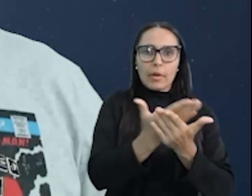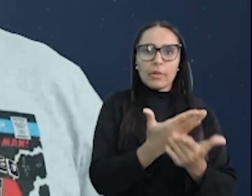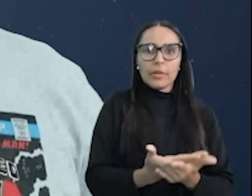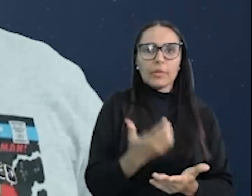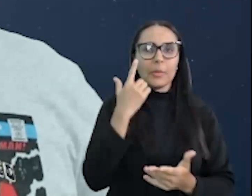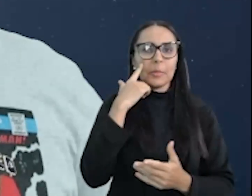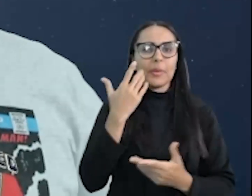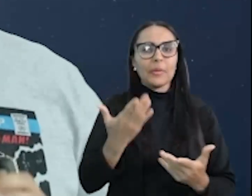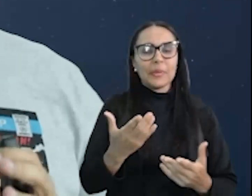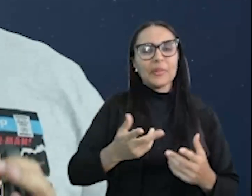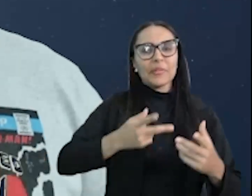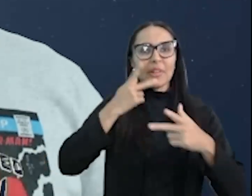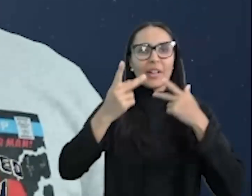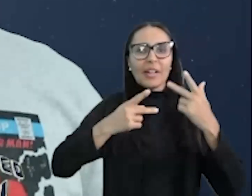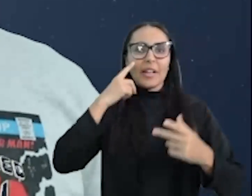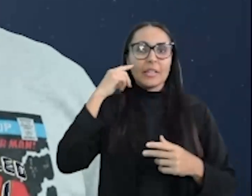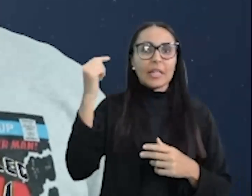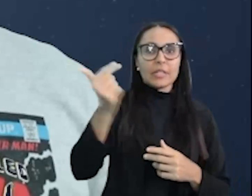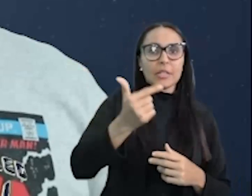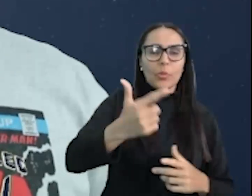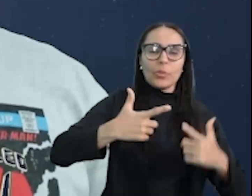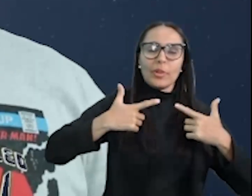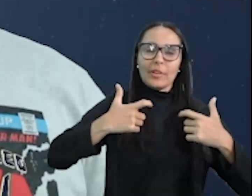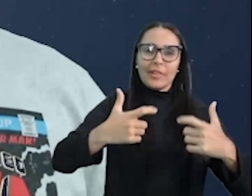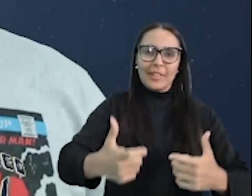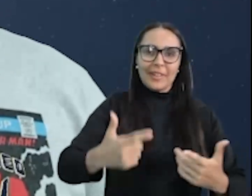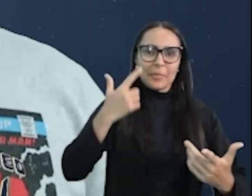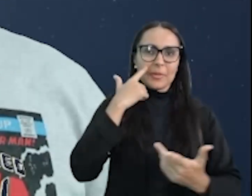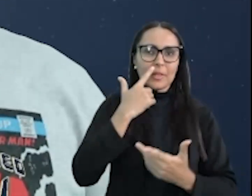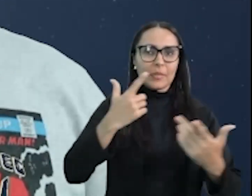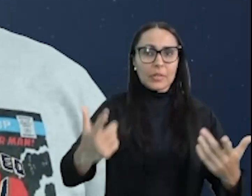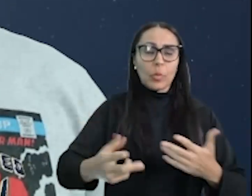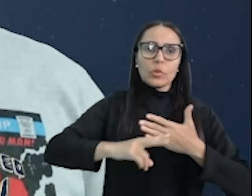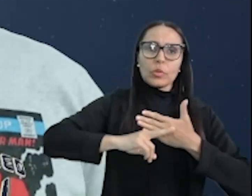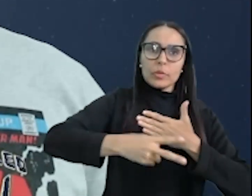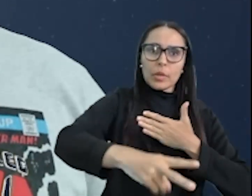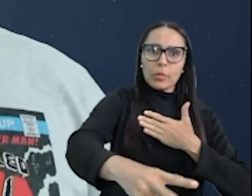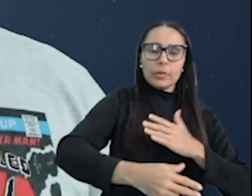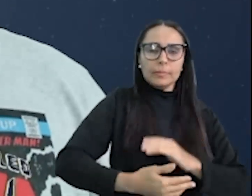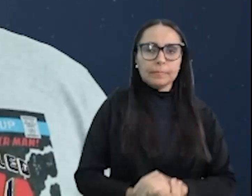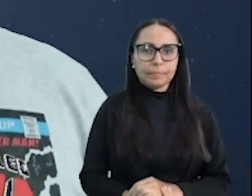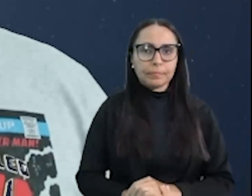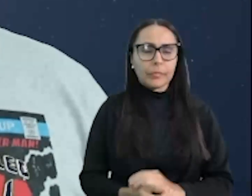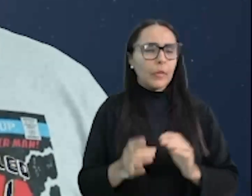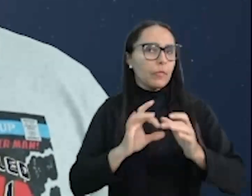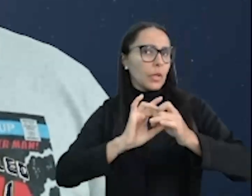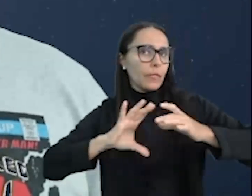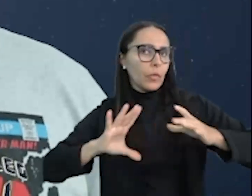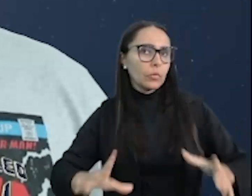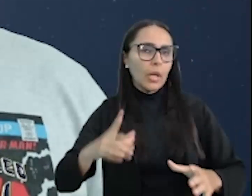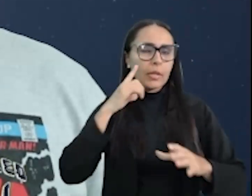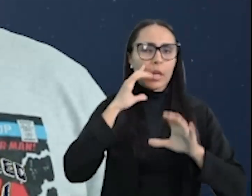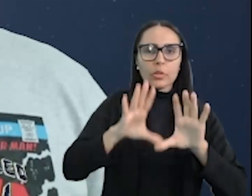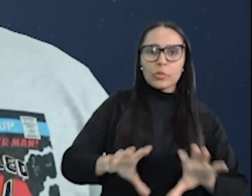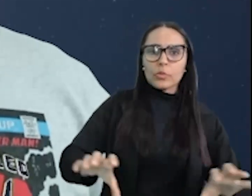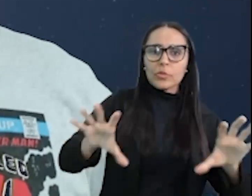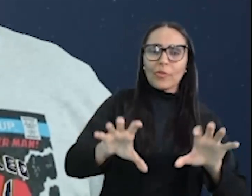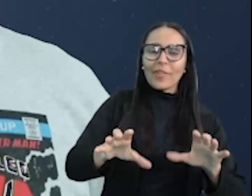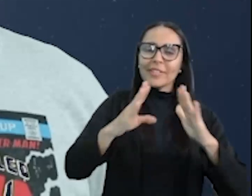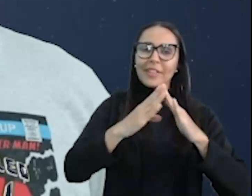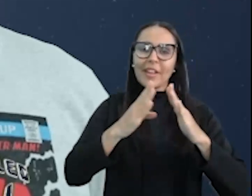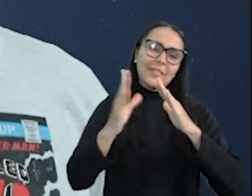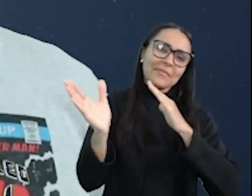falar sobre a Segunda Guerra Mundial e suas consequências. Fica à vontade aí no sofá de casa